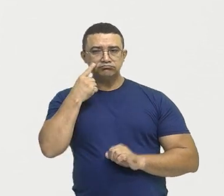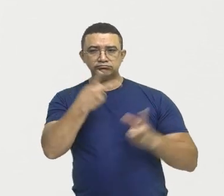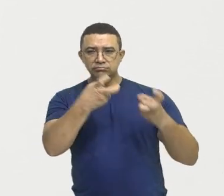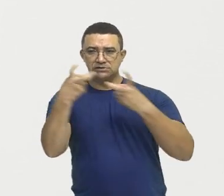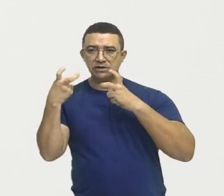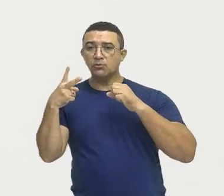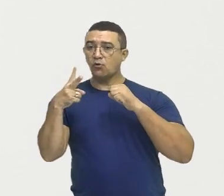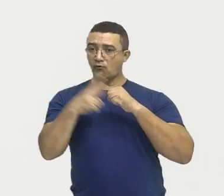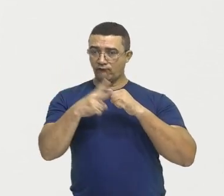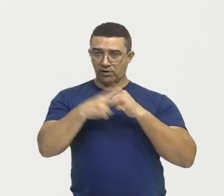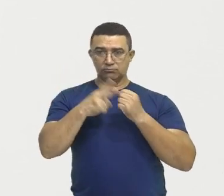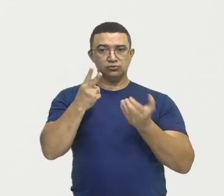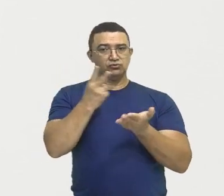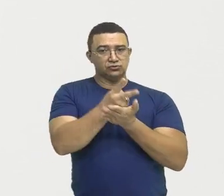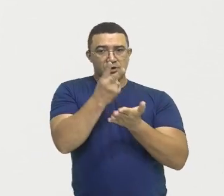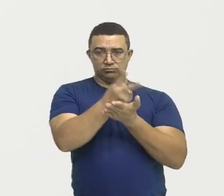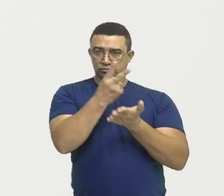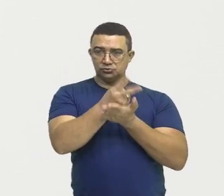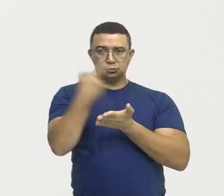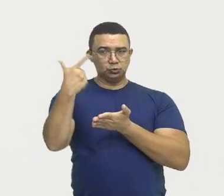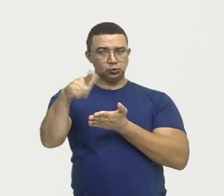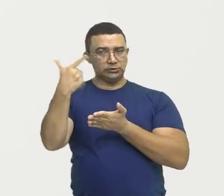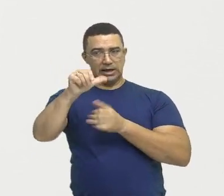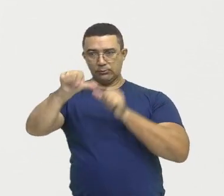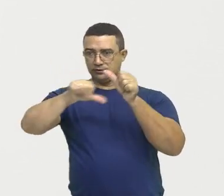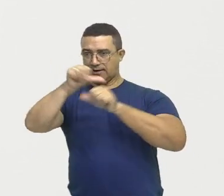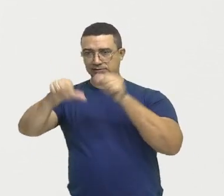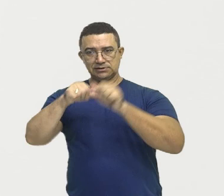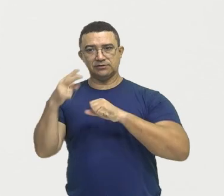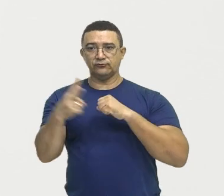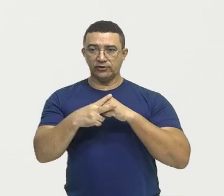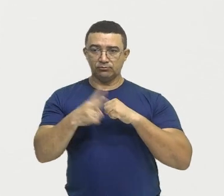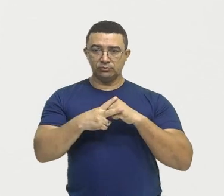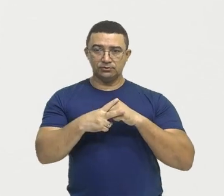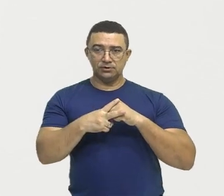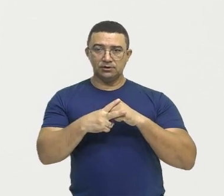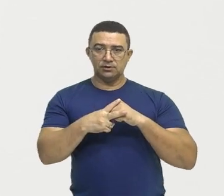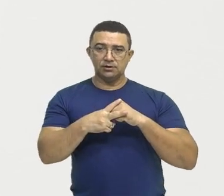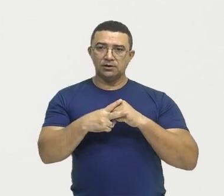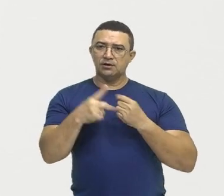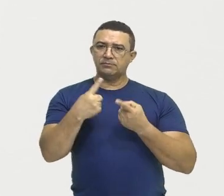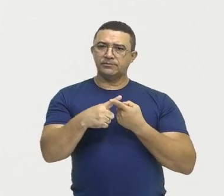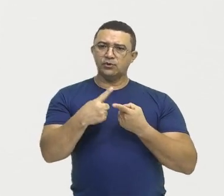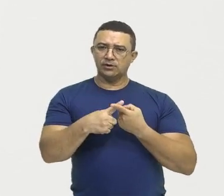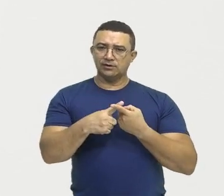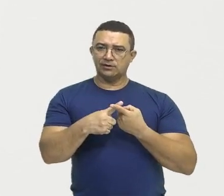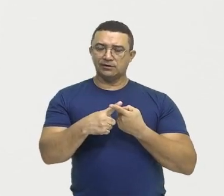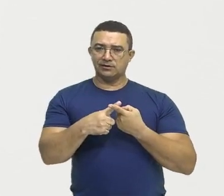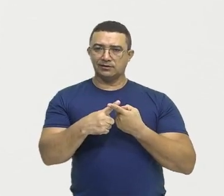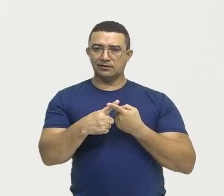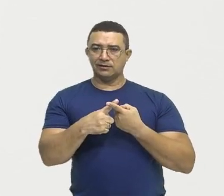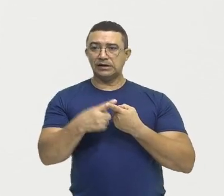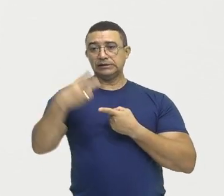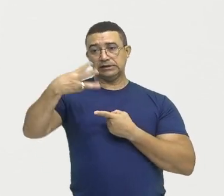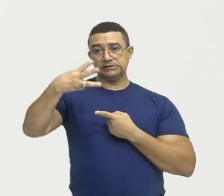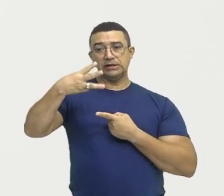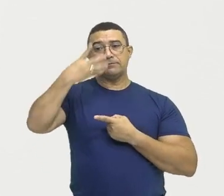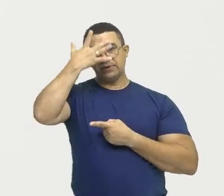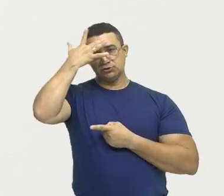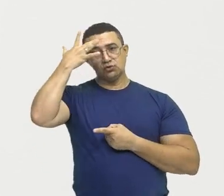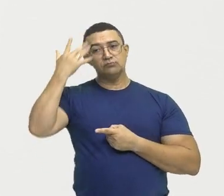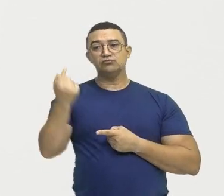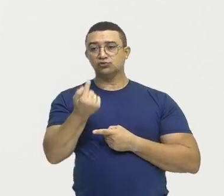aqui permaneceu sem nenhuma alteração, tá? Porque essa alteração exigida para a terceira pessoa do singular